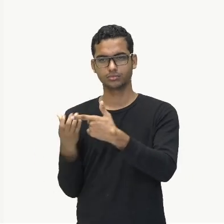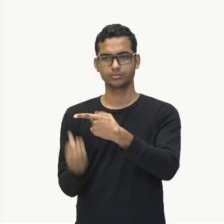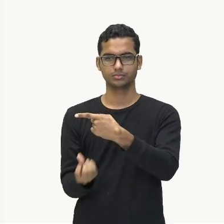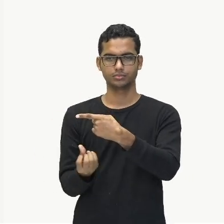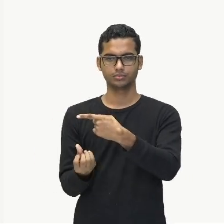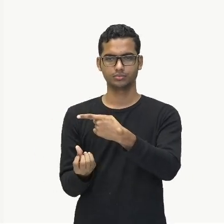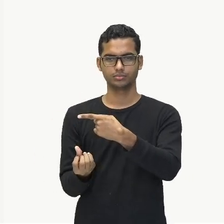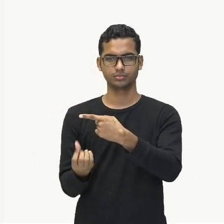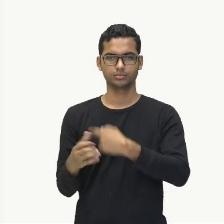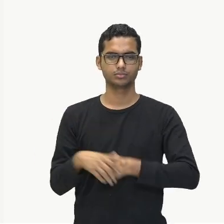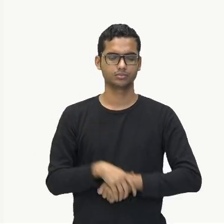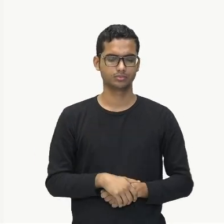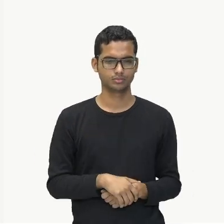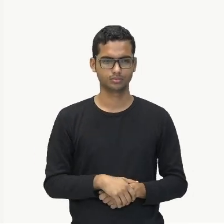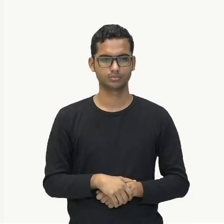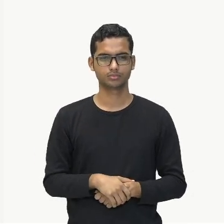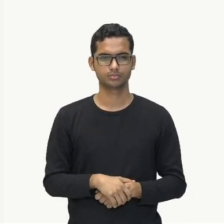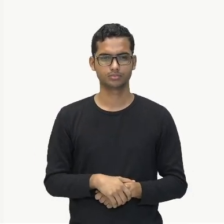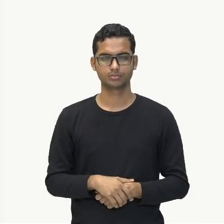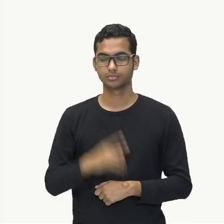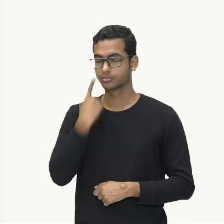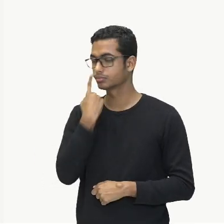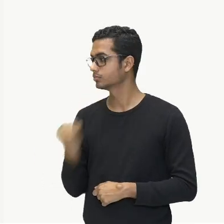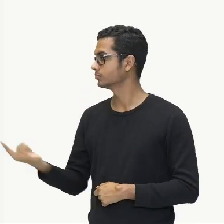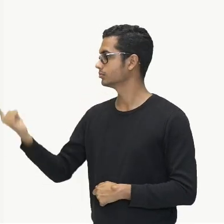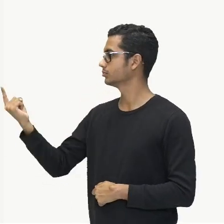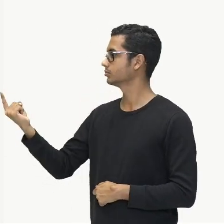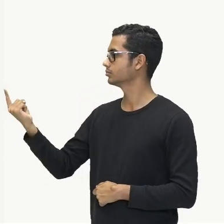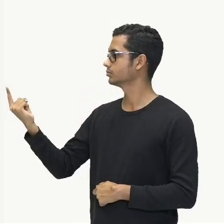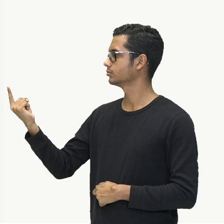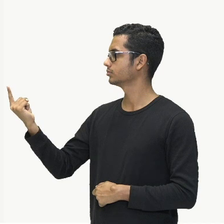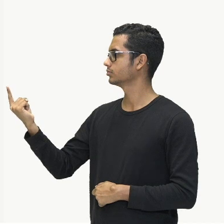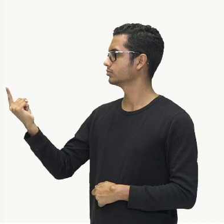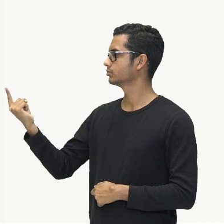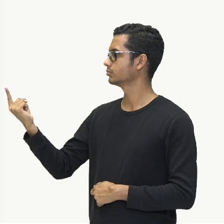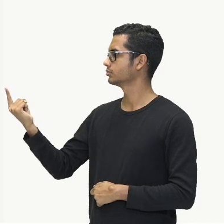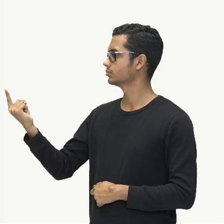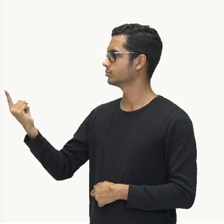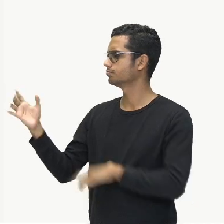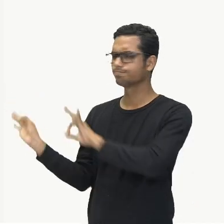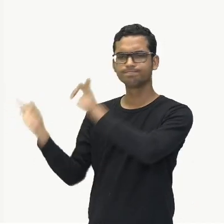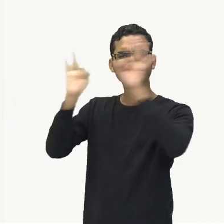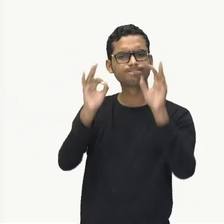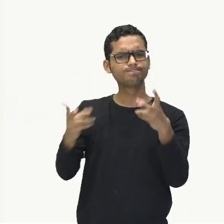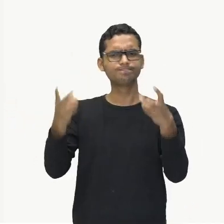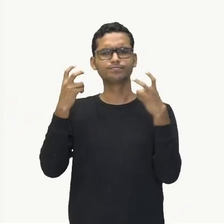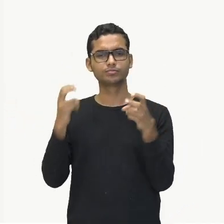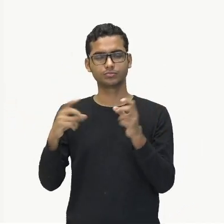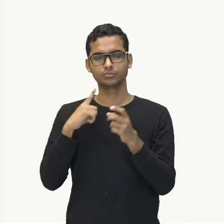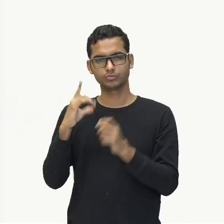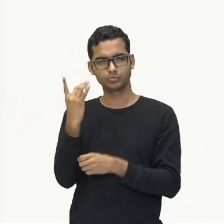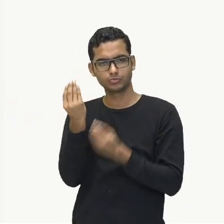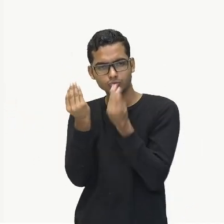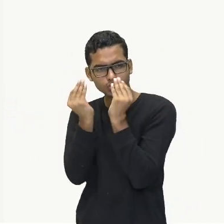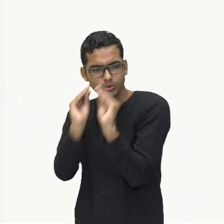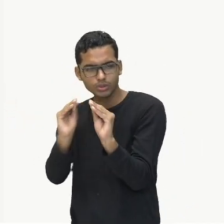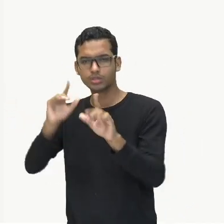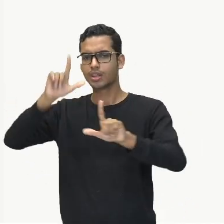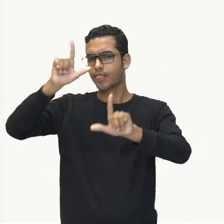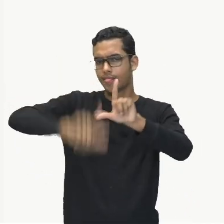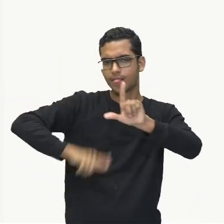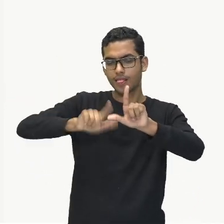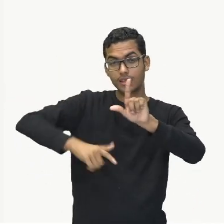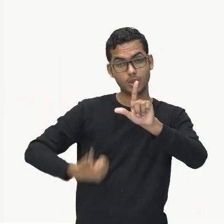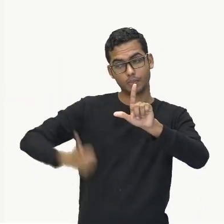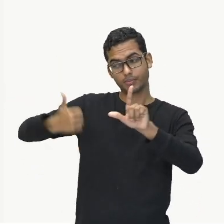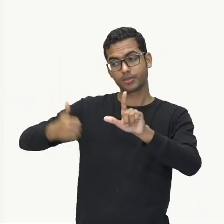486 dividido para 6. Vejam que eu apenas coloquei o termo que tem letra no primeiro membro,